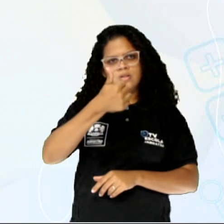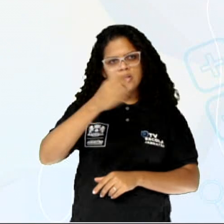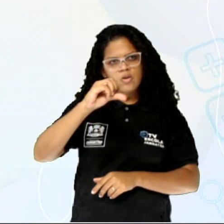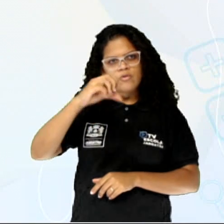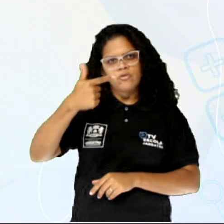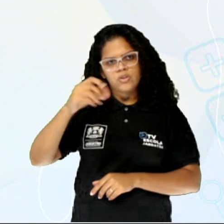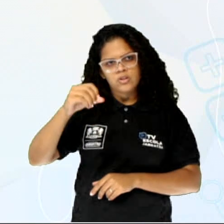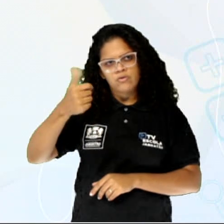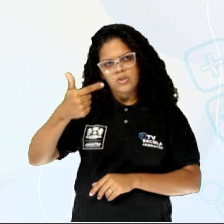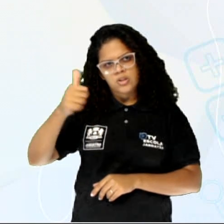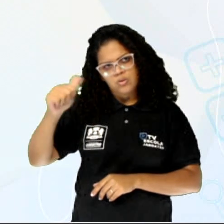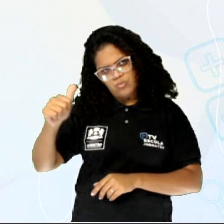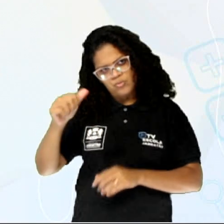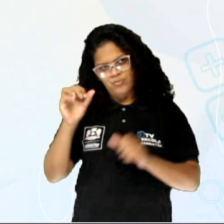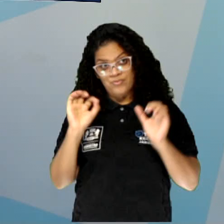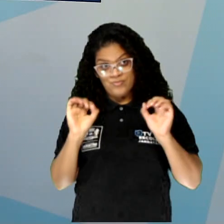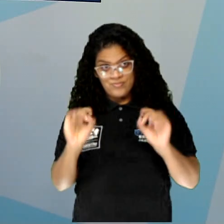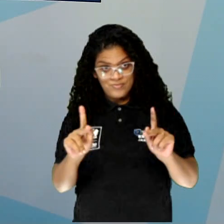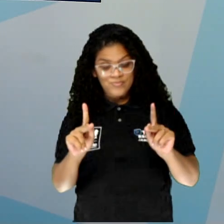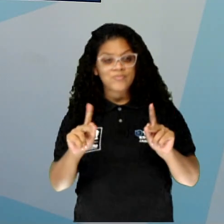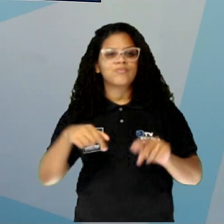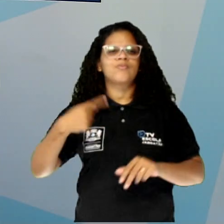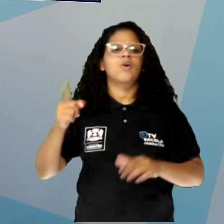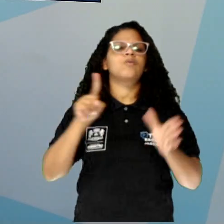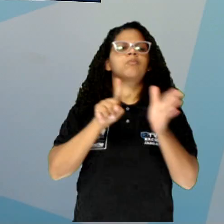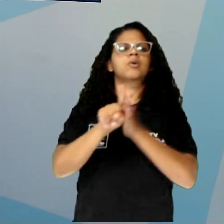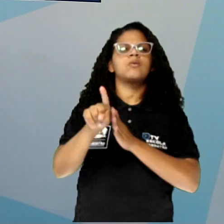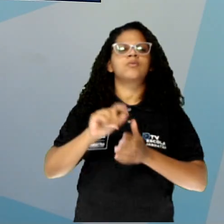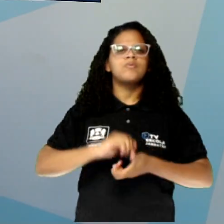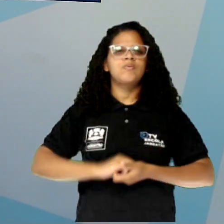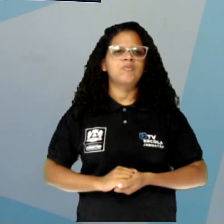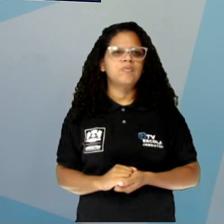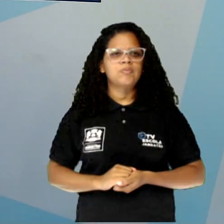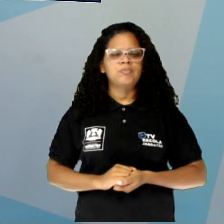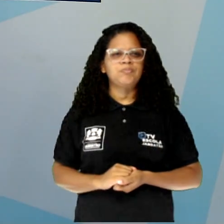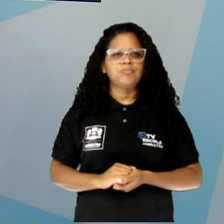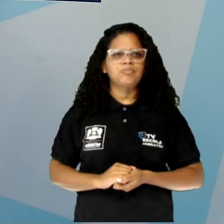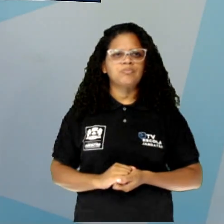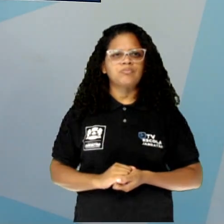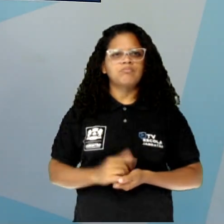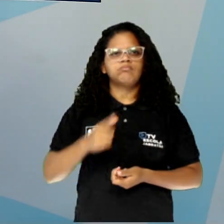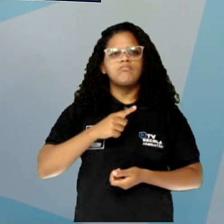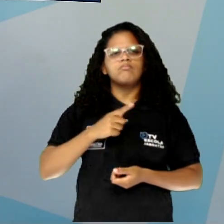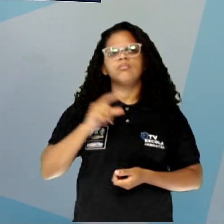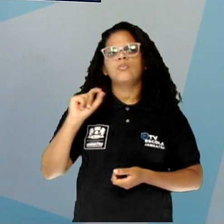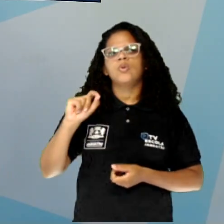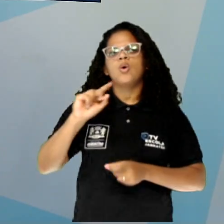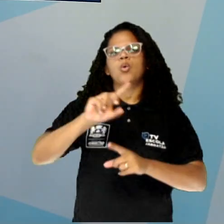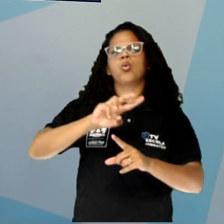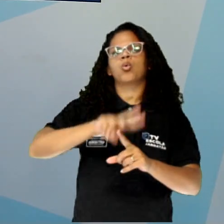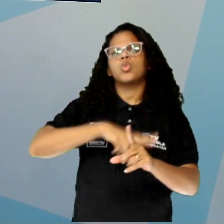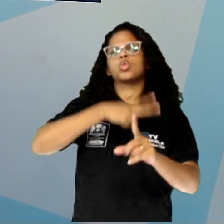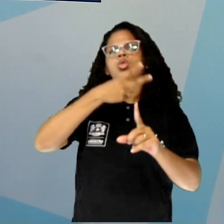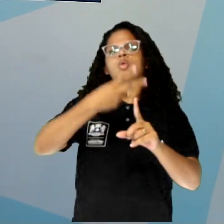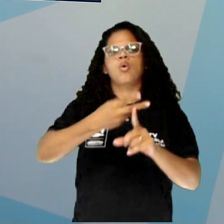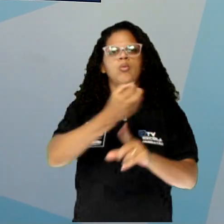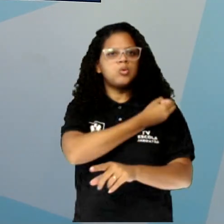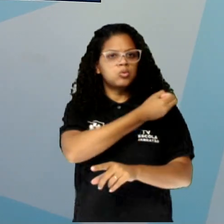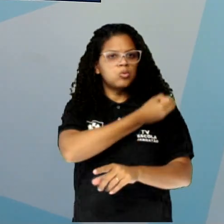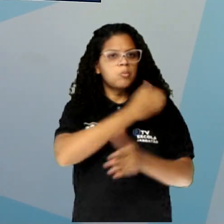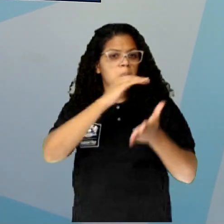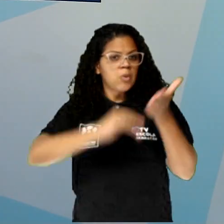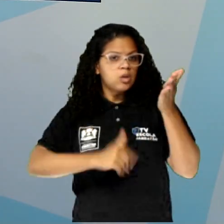e 21. Beleza? Próxima questão, gente. Na próxima questão tem o seguinte. O dobro de um número menos 20